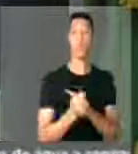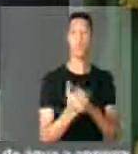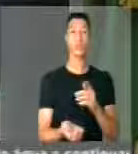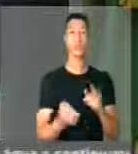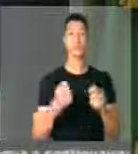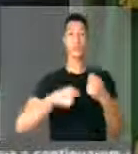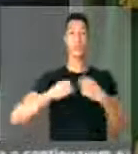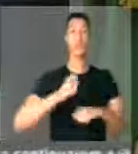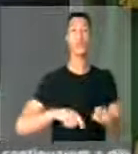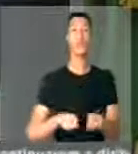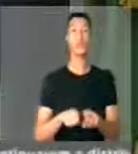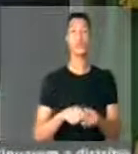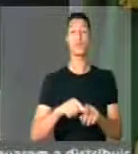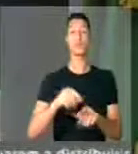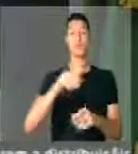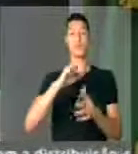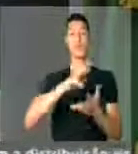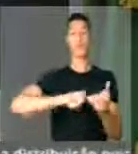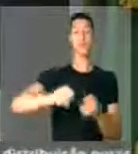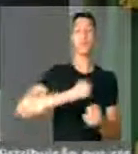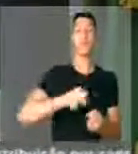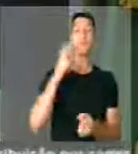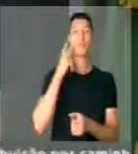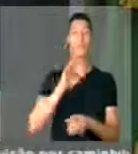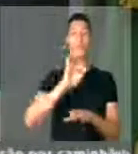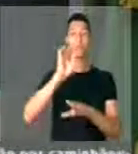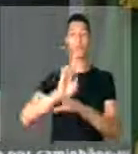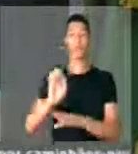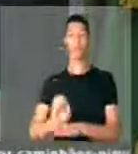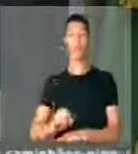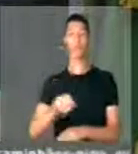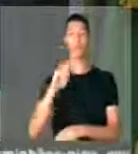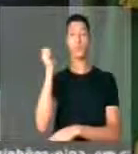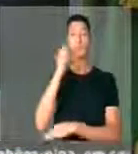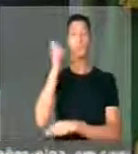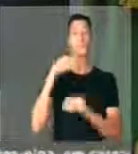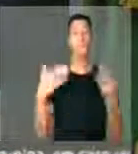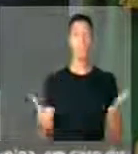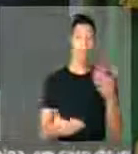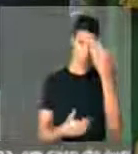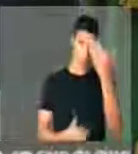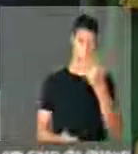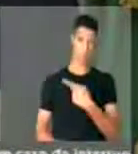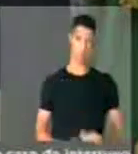social, econômico e do meio ambiente para o Estado do Rio Grande do Sul? Muito obrigado, presidente.